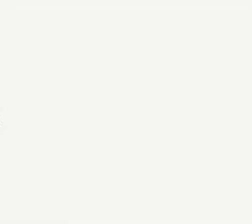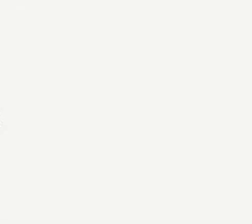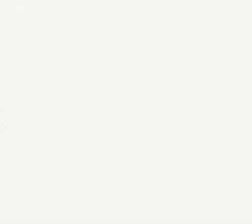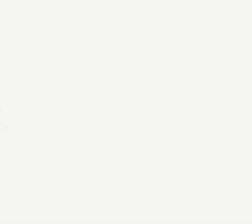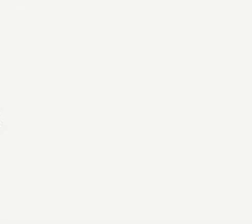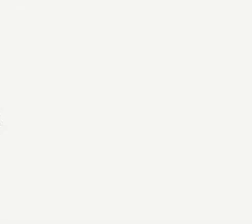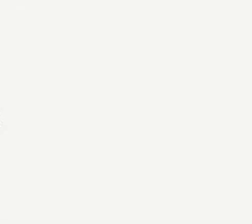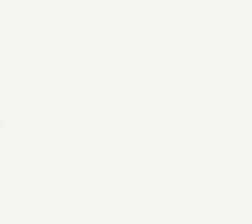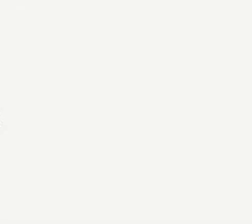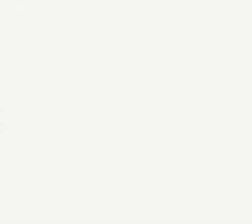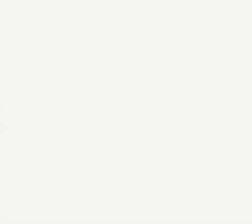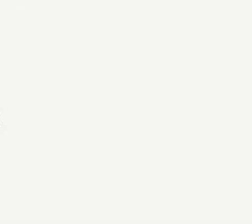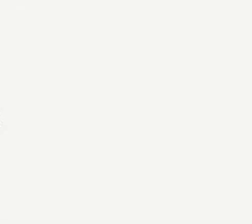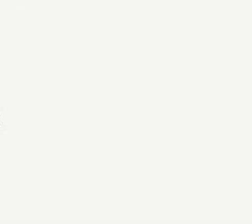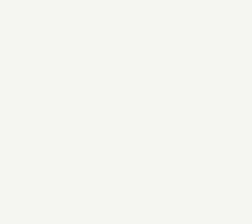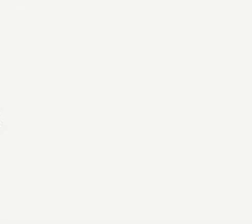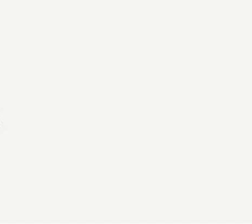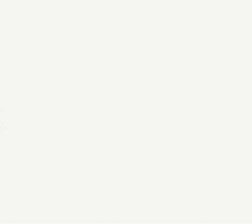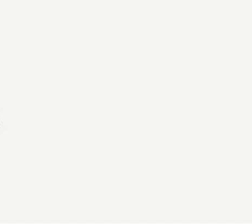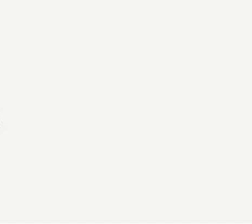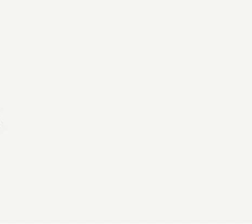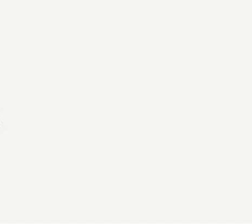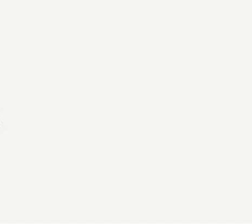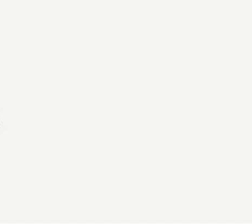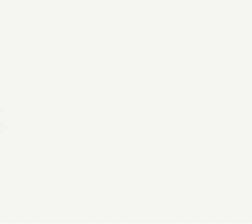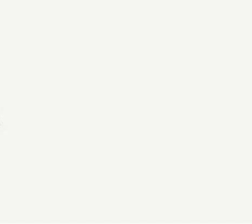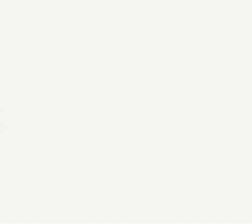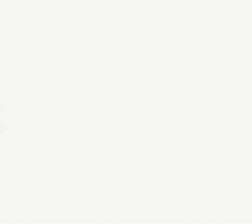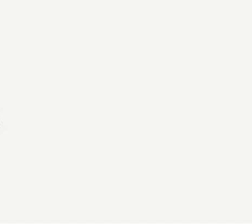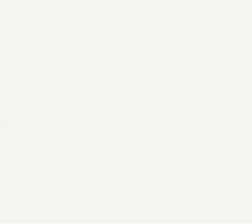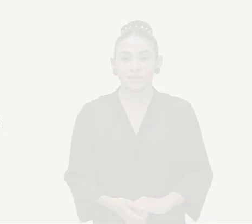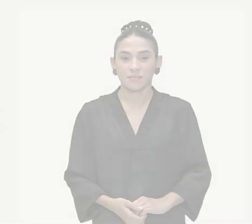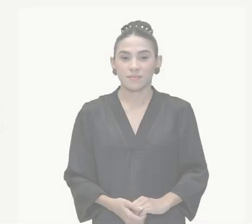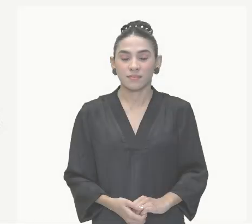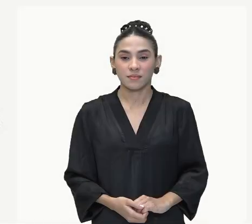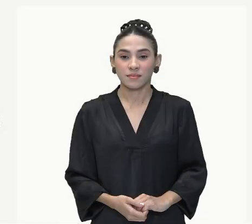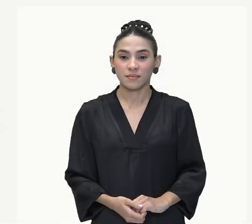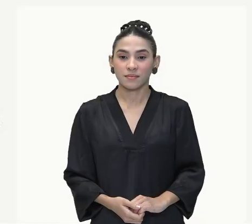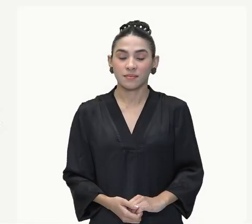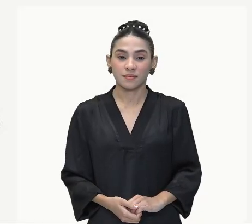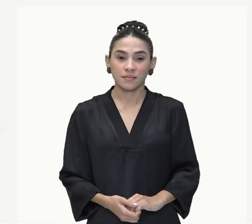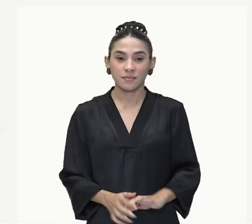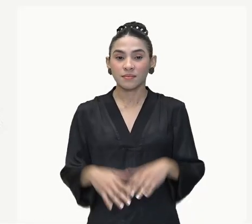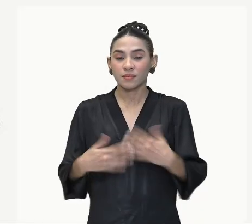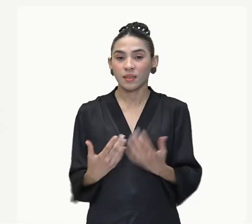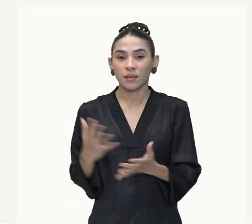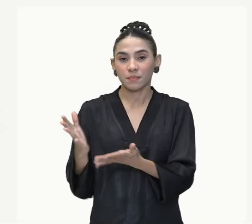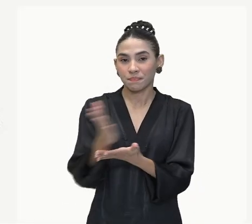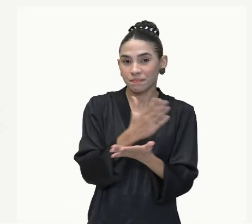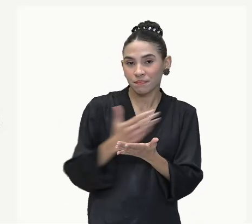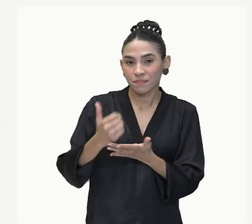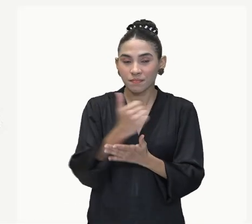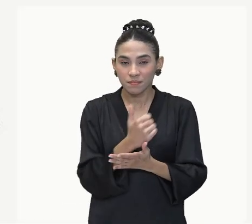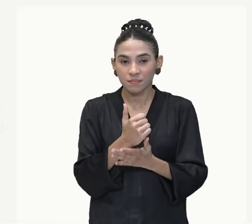governador César do Rego Monteiro, os insurgentes atacaram e tomaram o Palácio Rio Negro. Lembrando